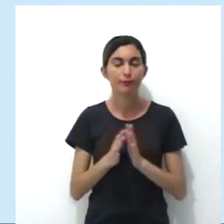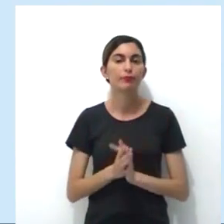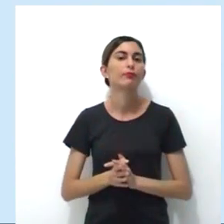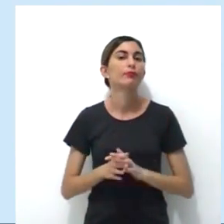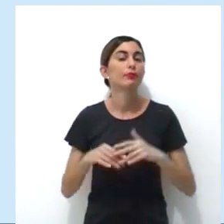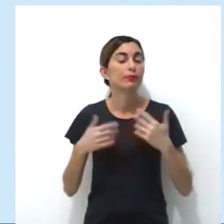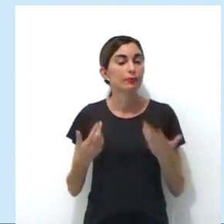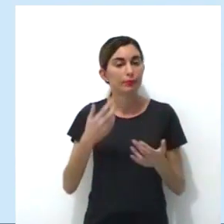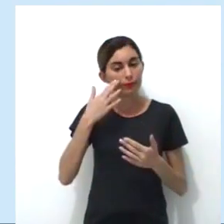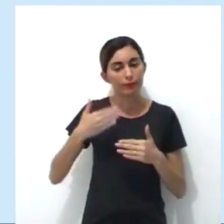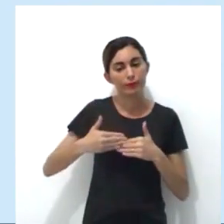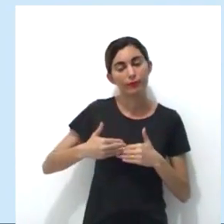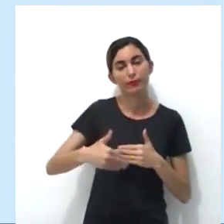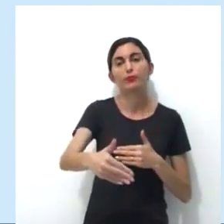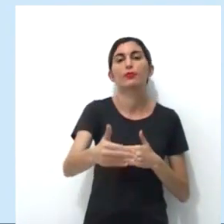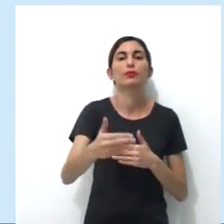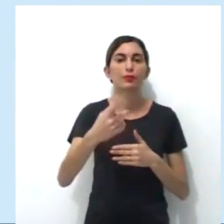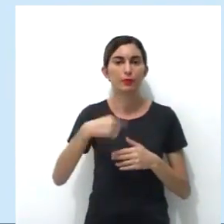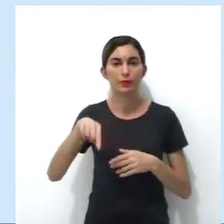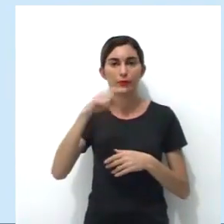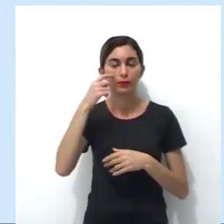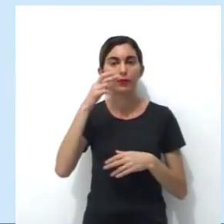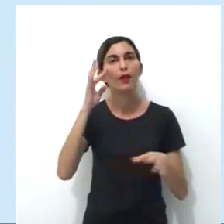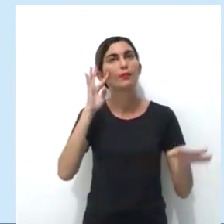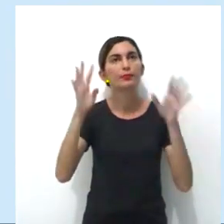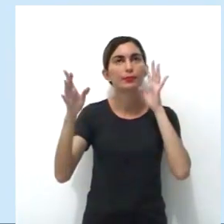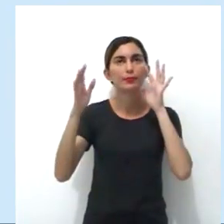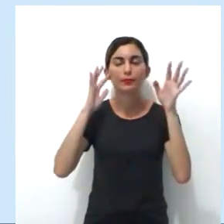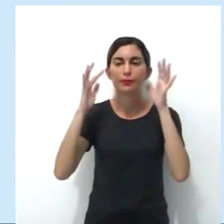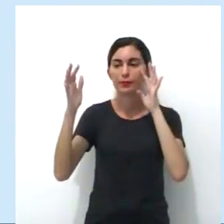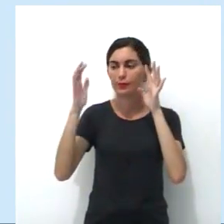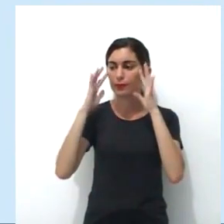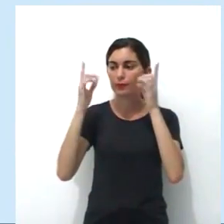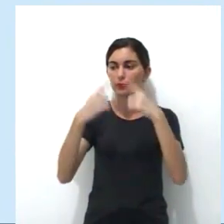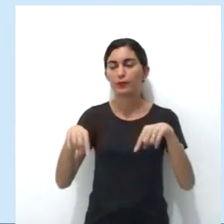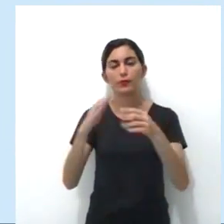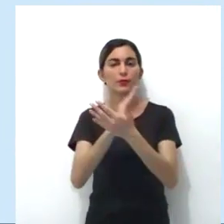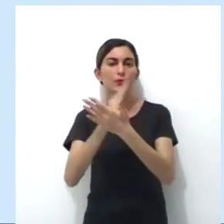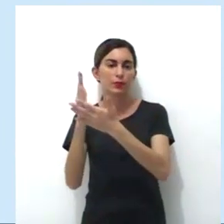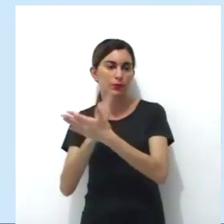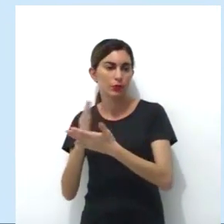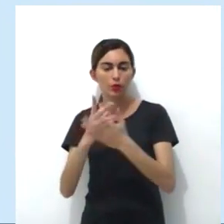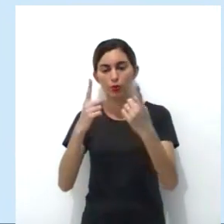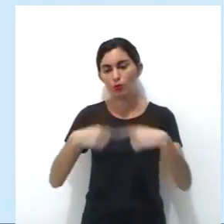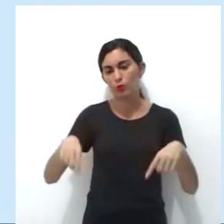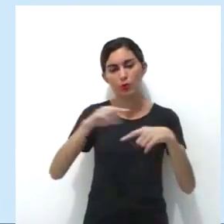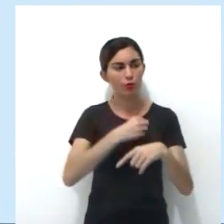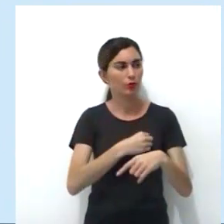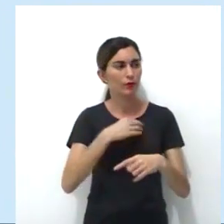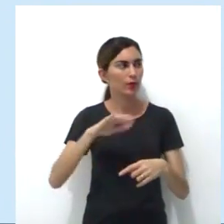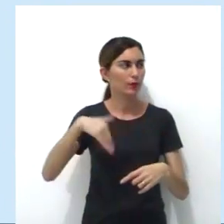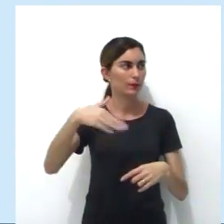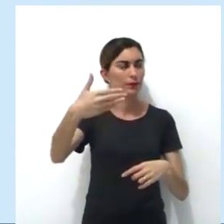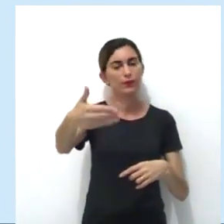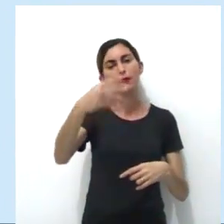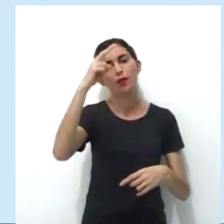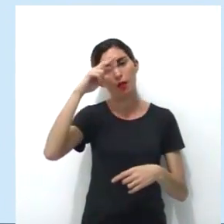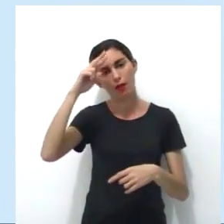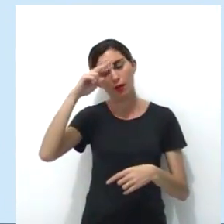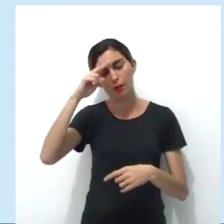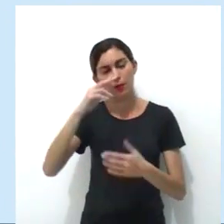final, eu vou ter um equilíbrio onde ambos os corpos vai ter a temperatura de 60 graus